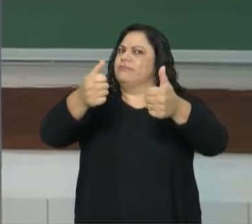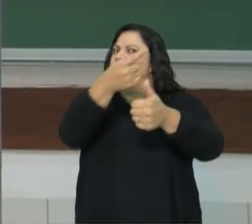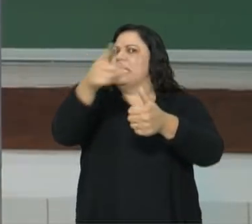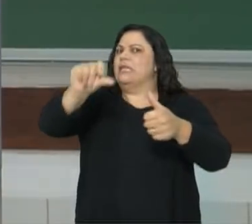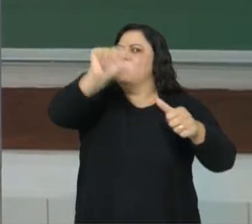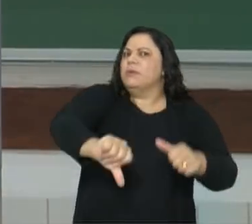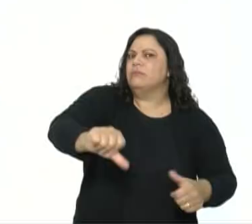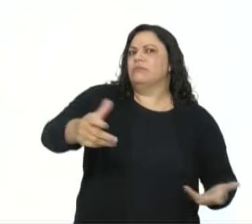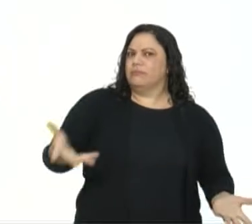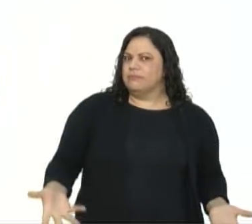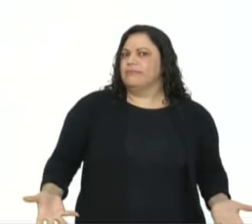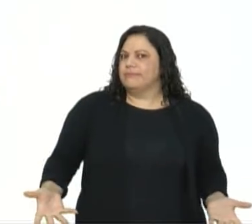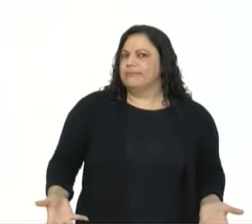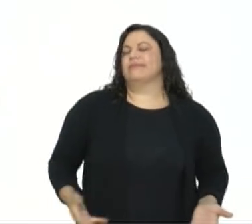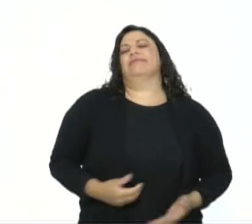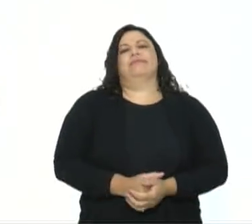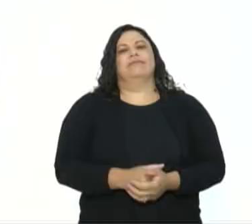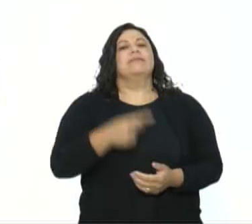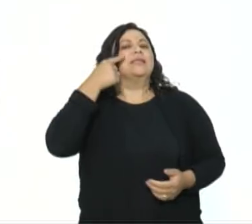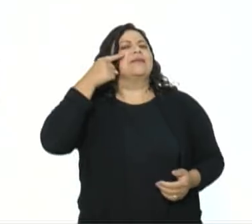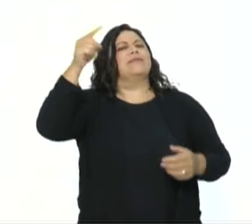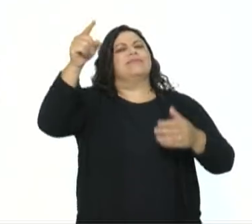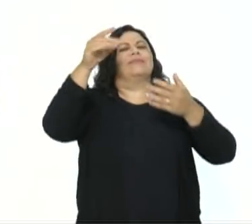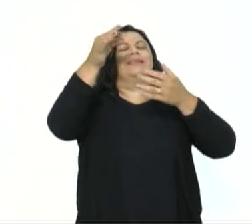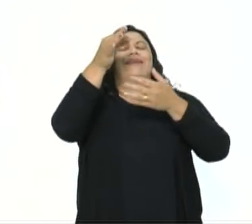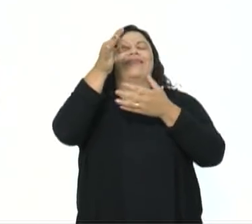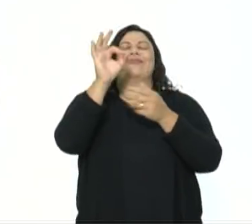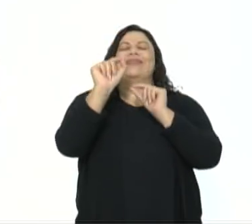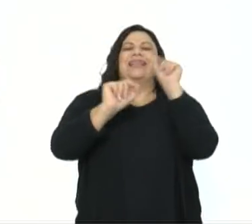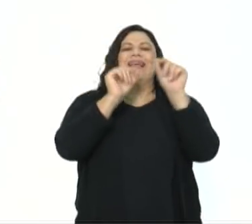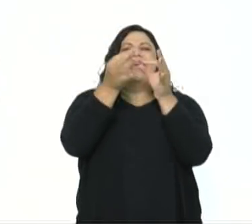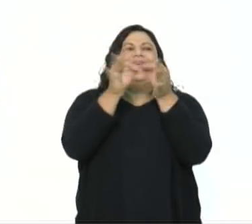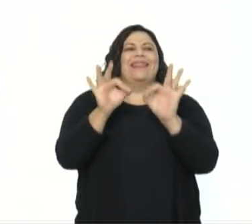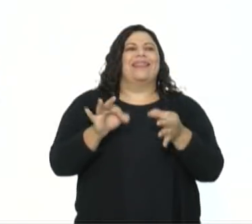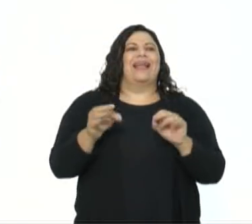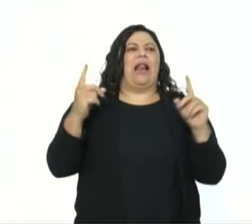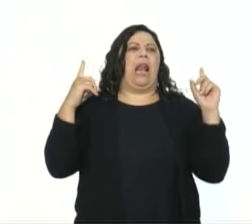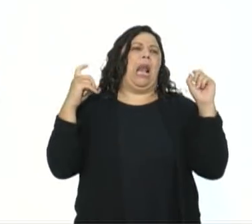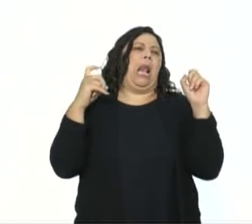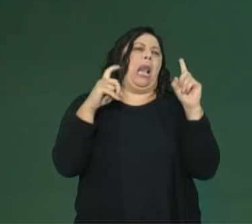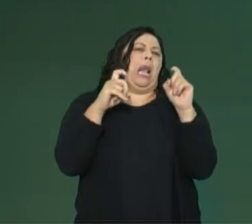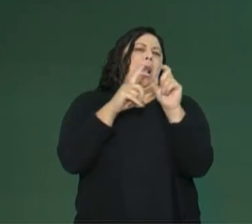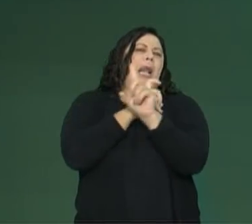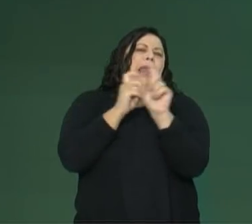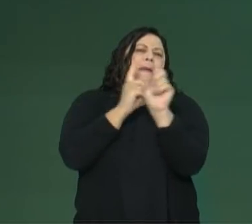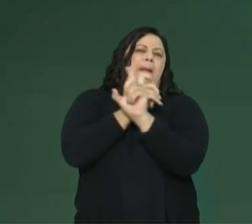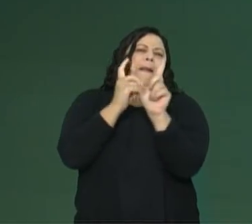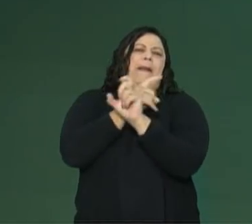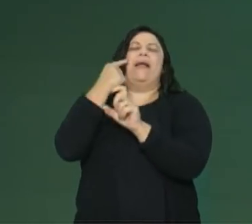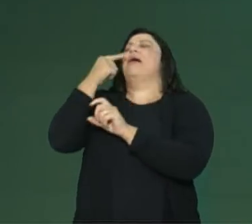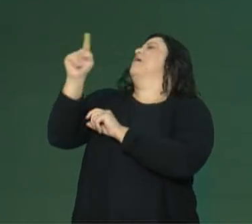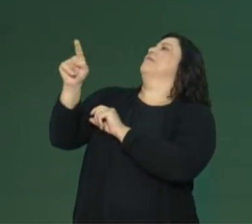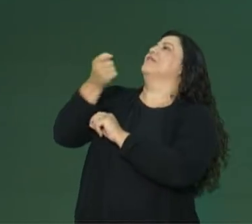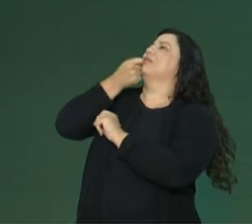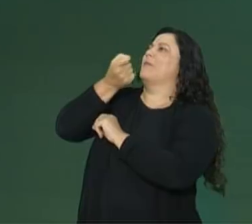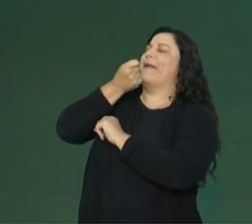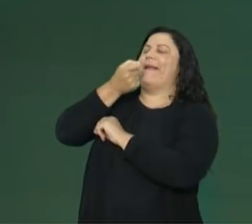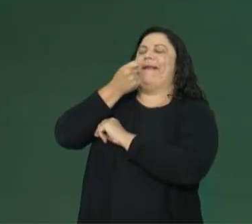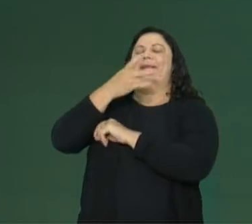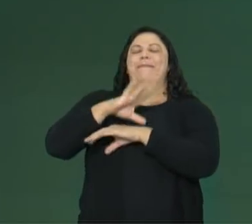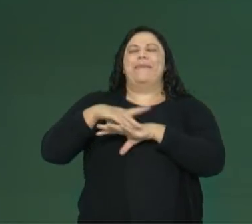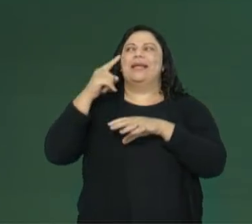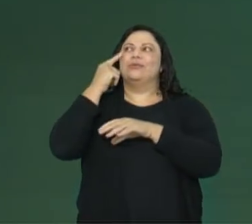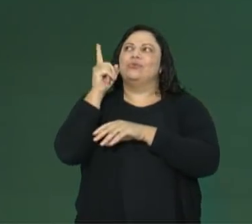de hoje. De novo, aquela telinha que eu acho muito engraçada, dos vermezinhos correndo, a cara deles quando vê que você vai tomar vermífugo. Olha